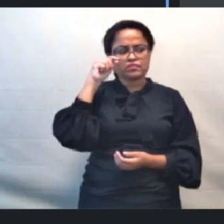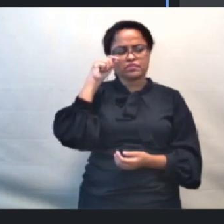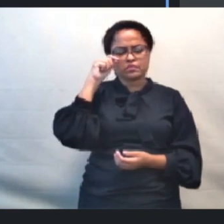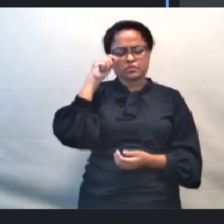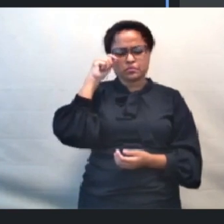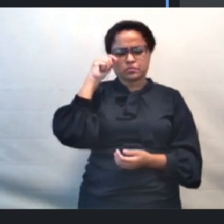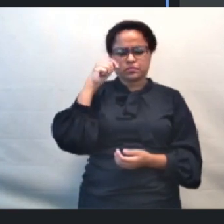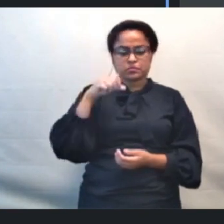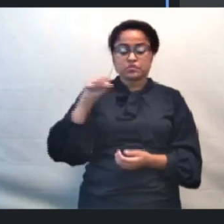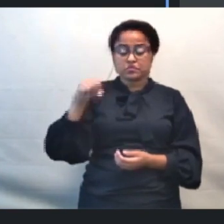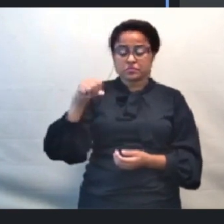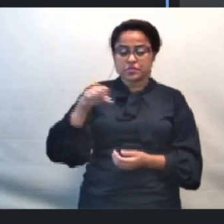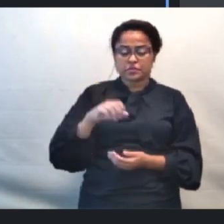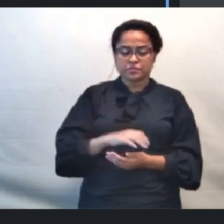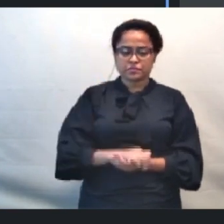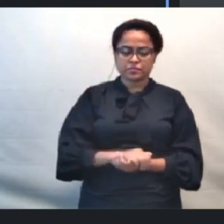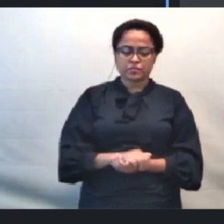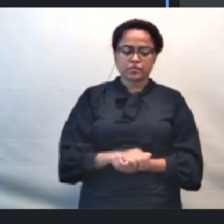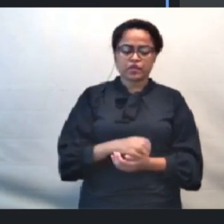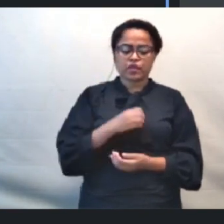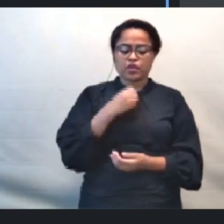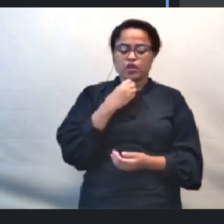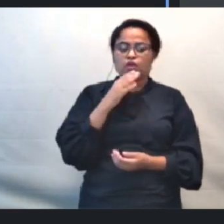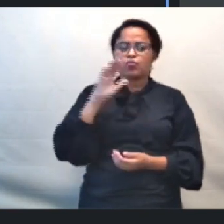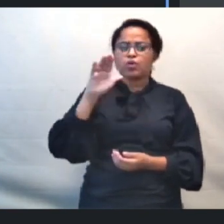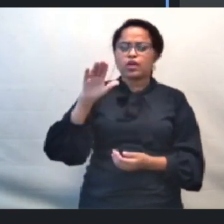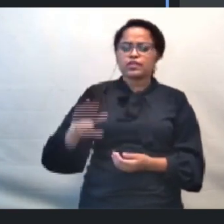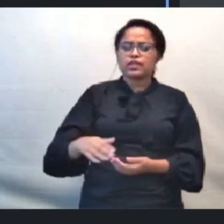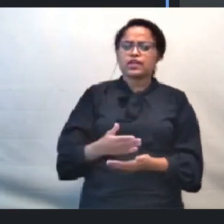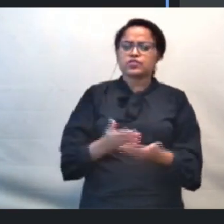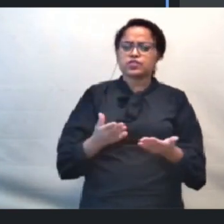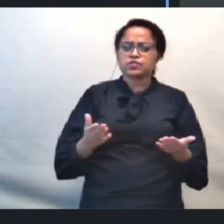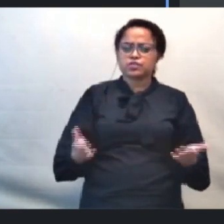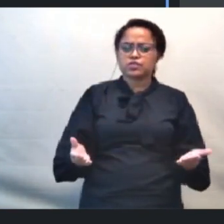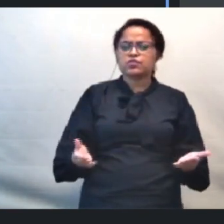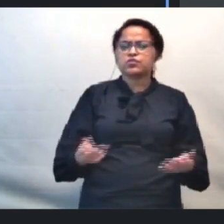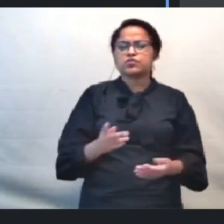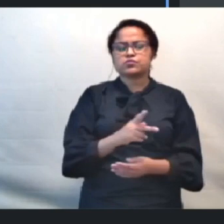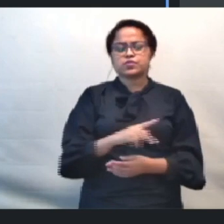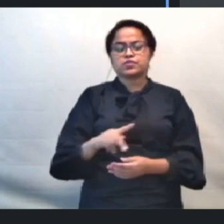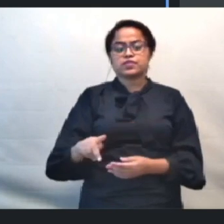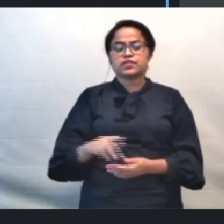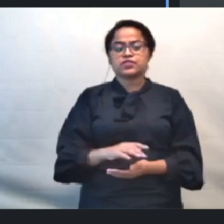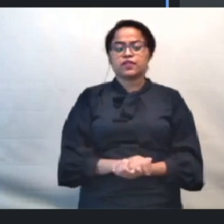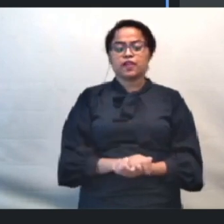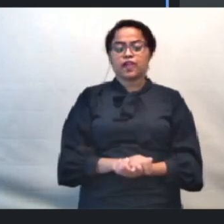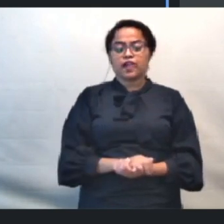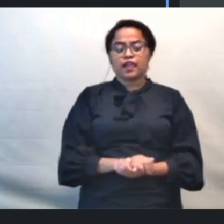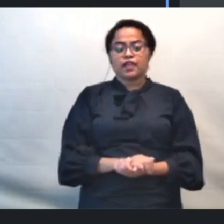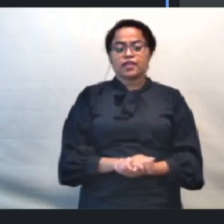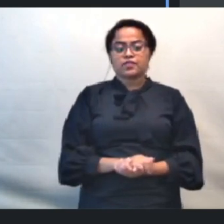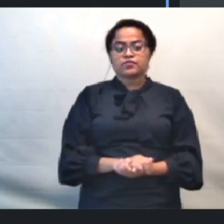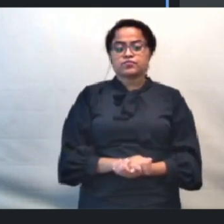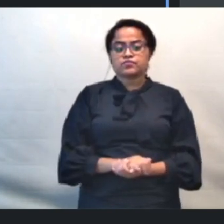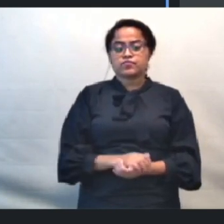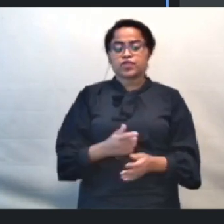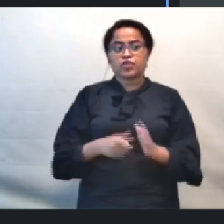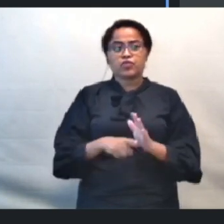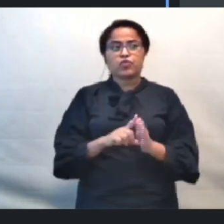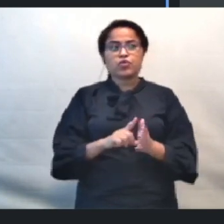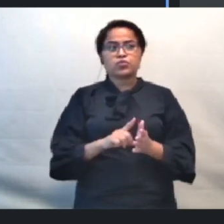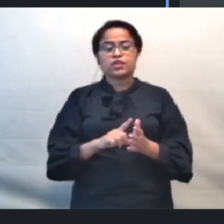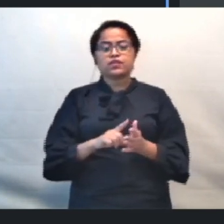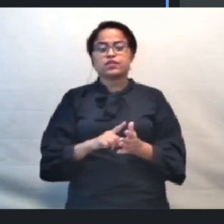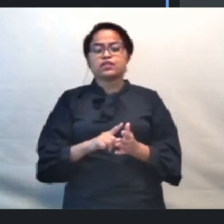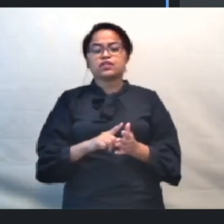Sim. Boa tarde a todos. Boa tarde, presidente. Bom, voltando à pergunta da Leila,